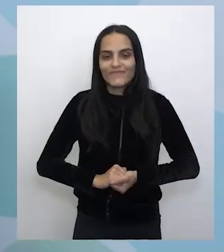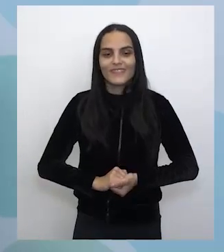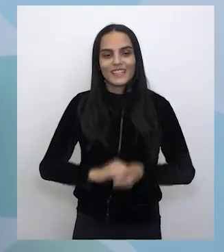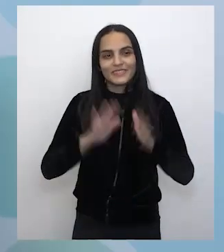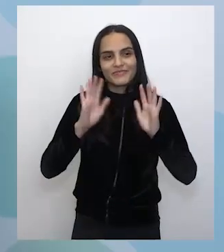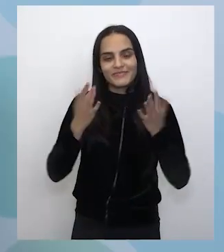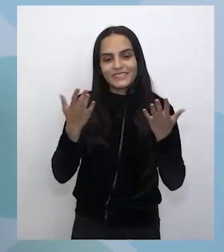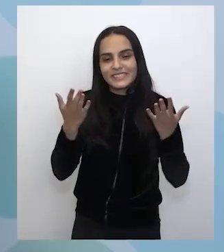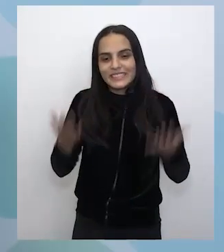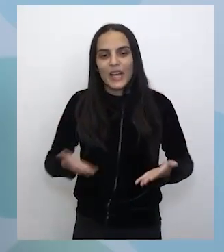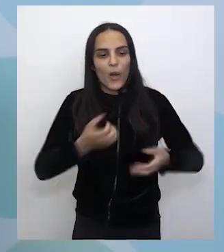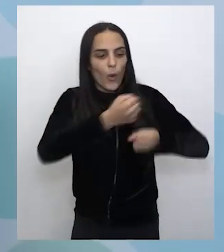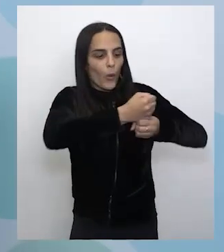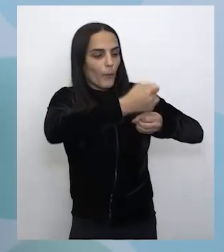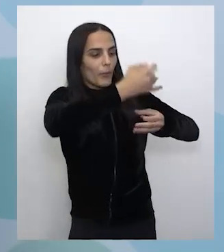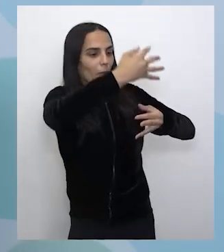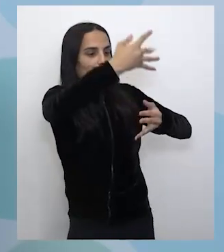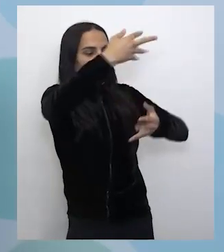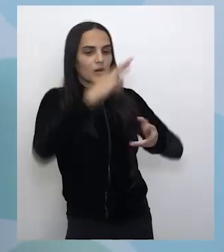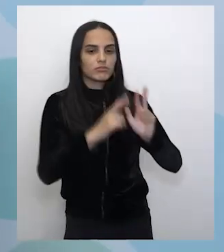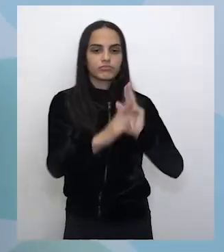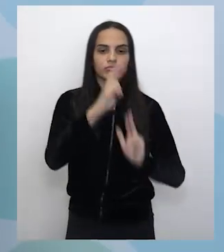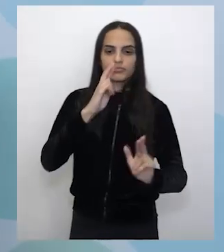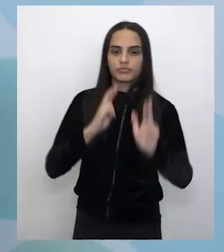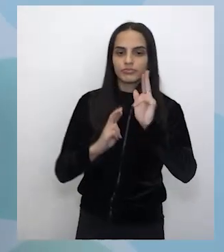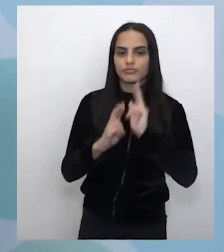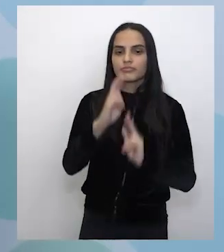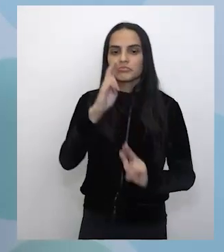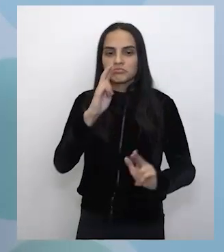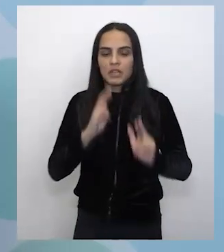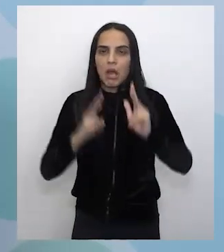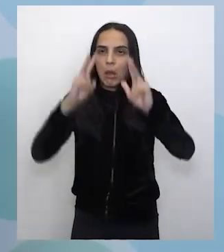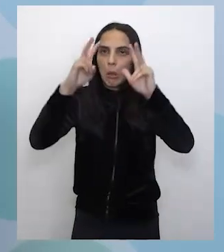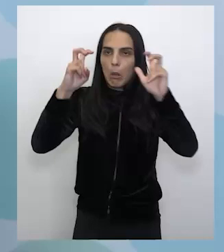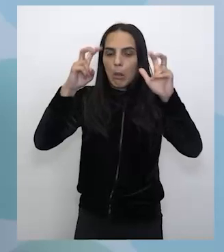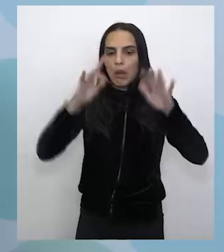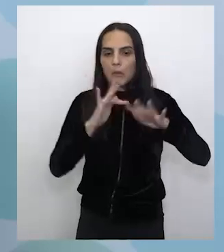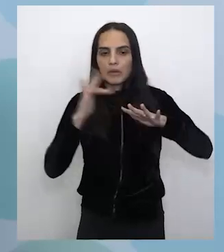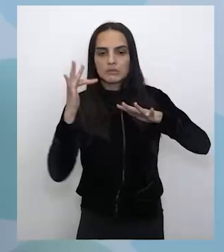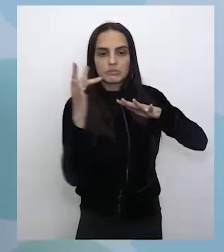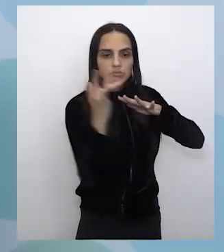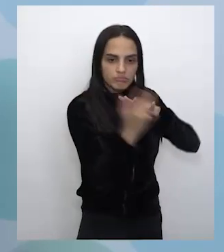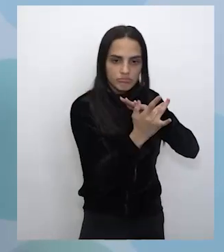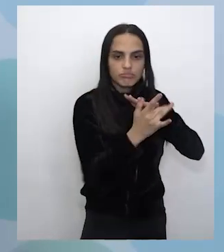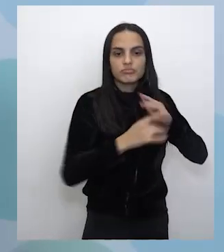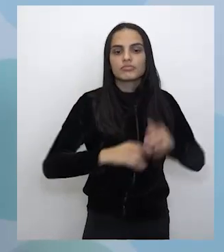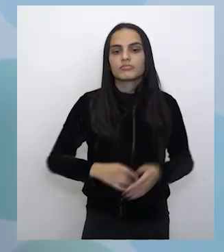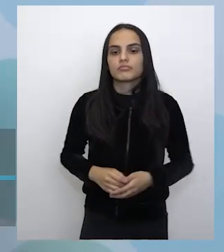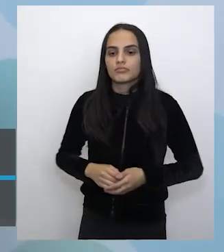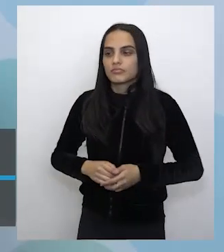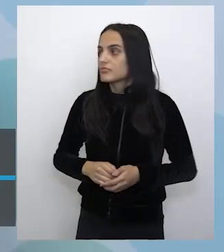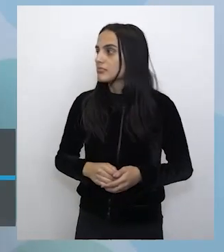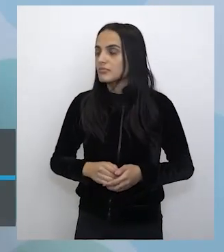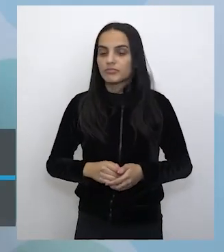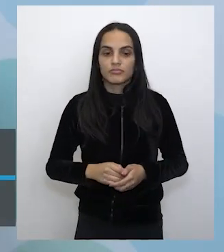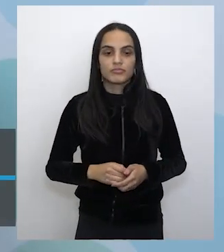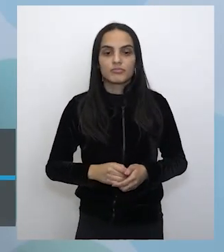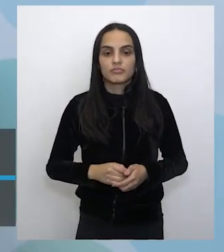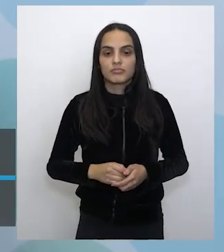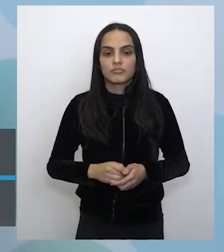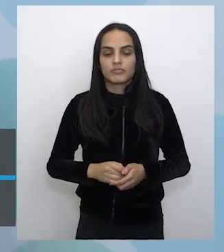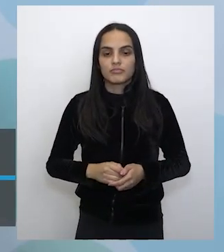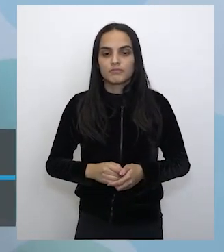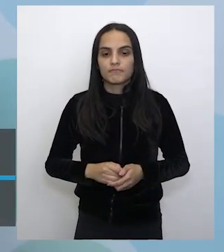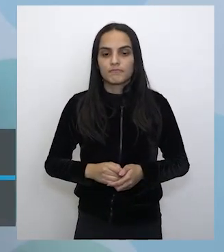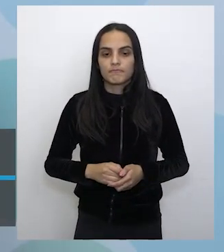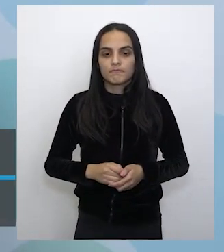Então, o pessoal aqui participando, respondendo, falando que o assunto é internet, Tá aqui, é